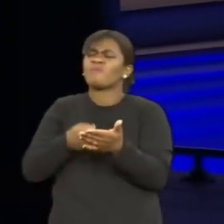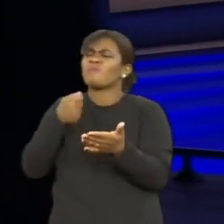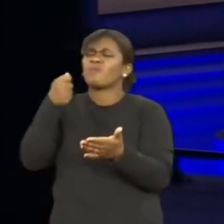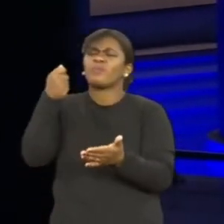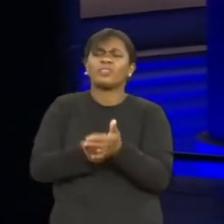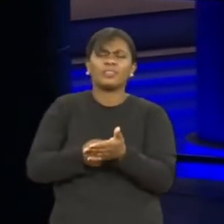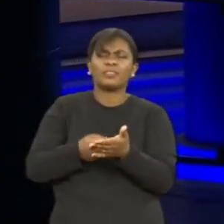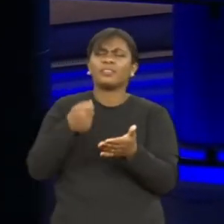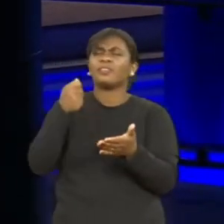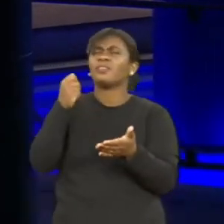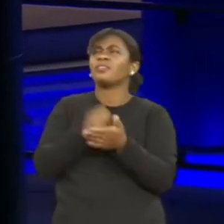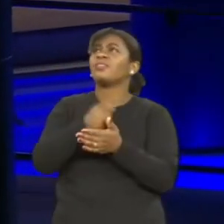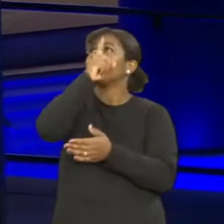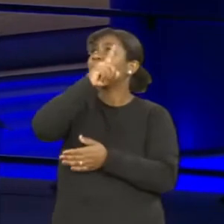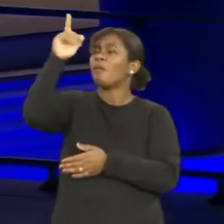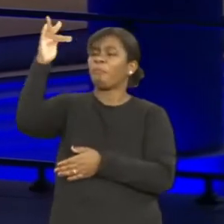para Ele me mudar,